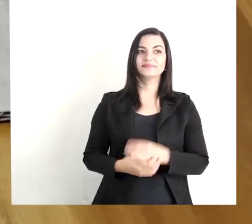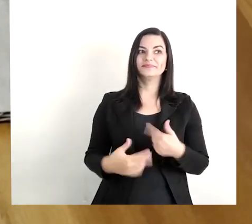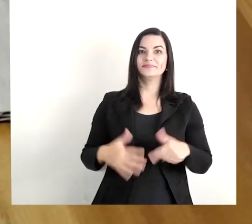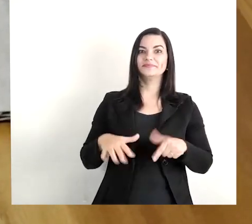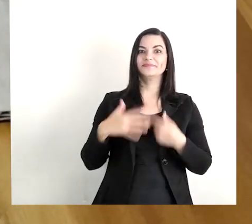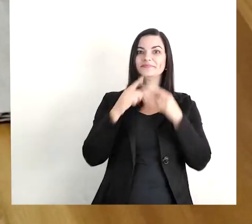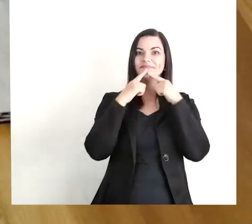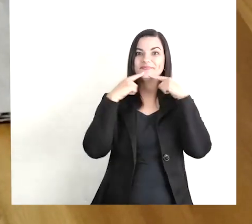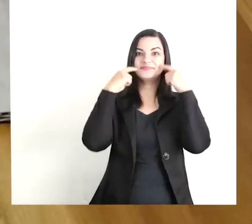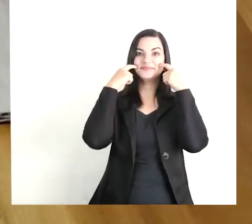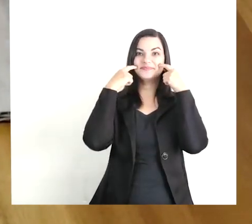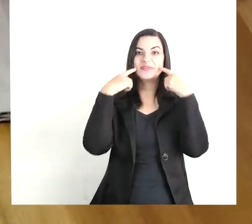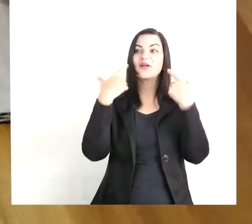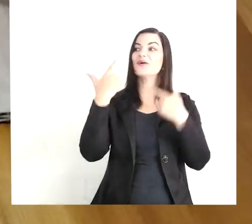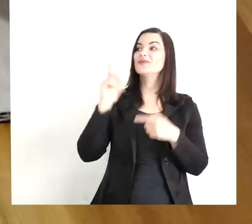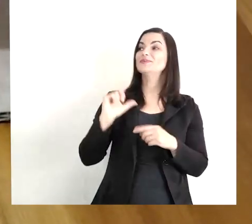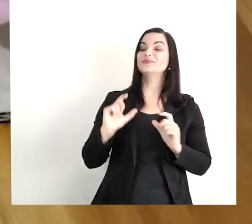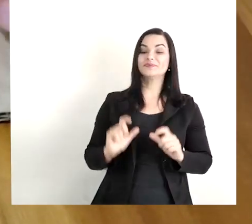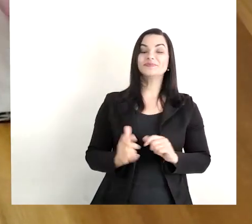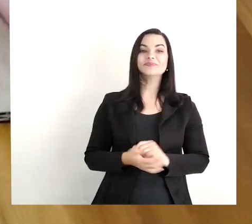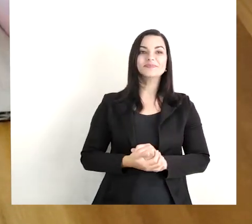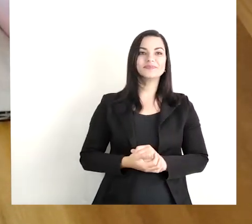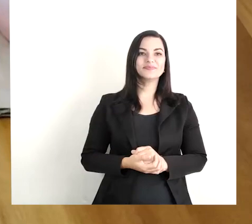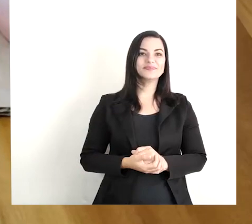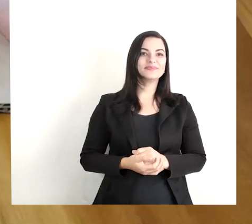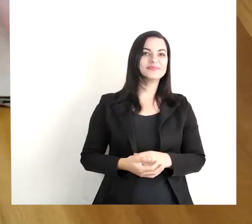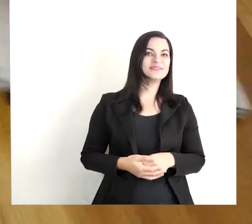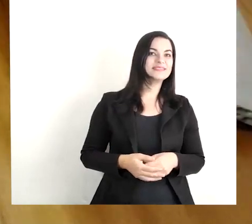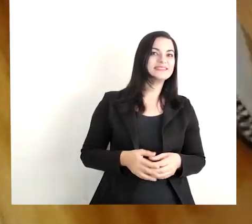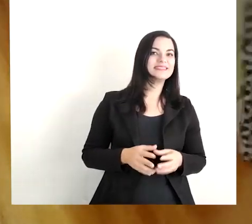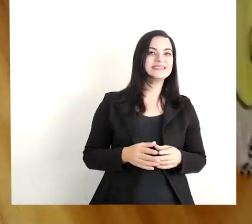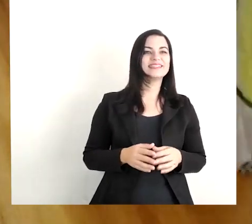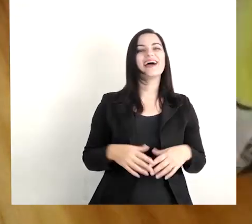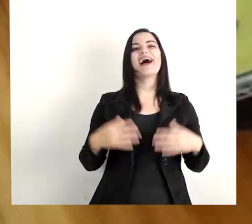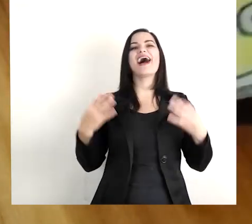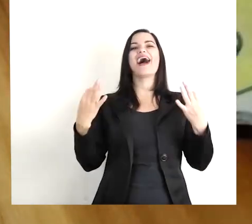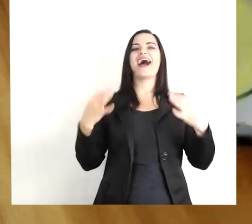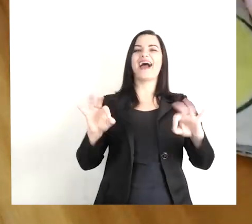Sorriso feliz. Onde será que está o outro feliz?